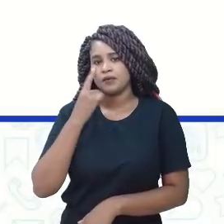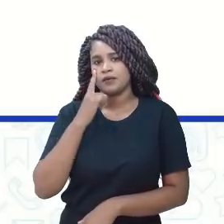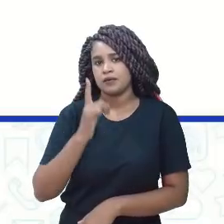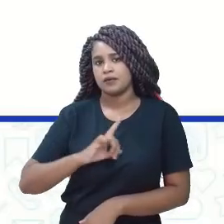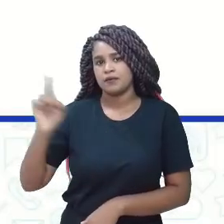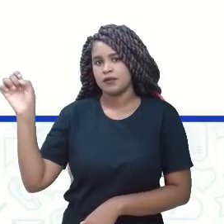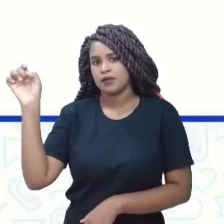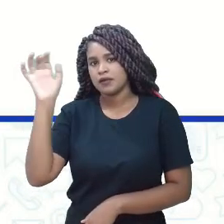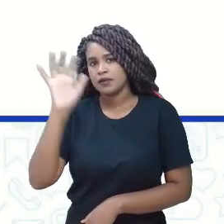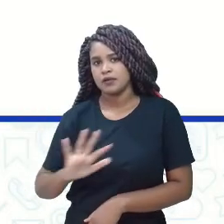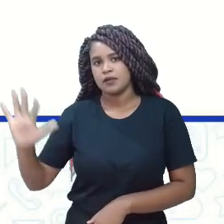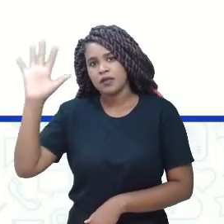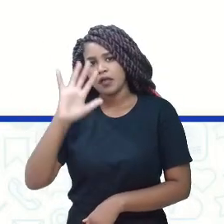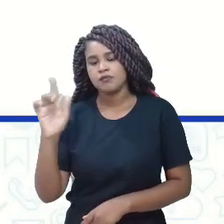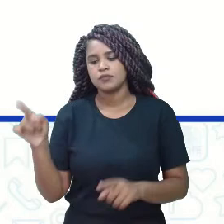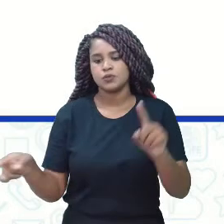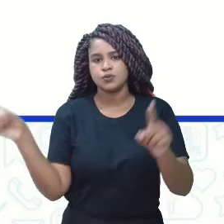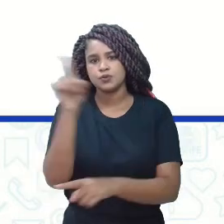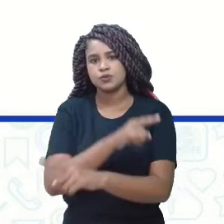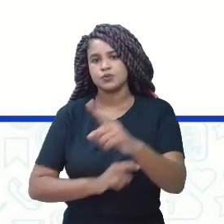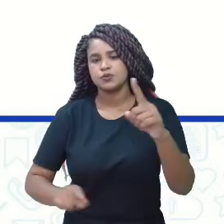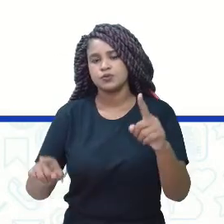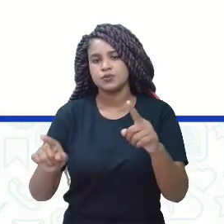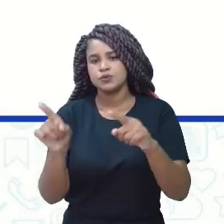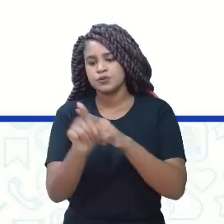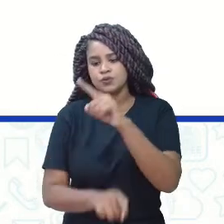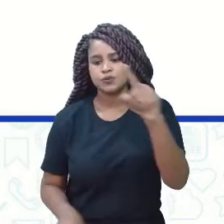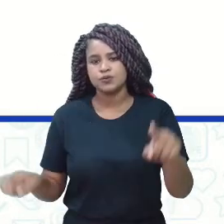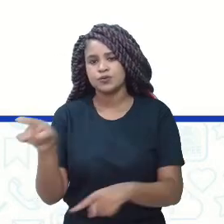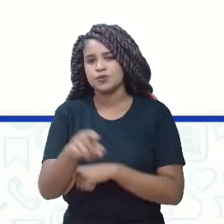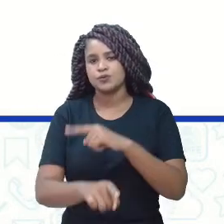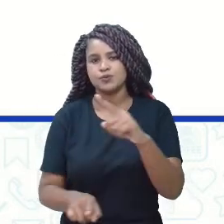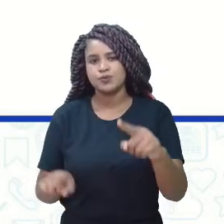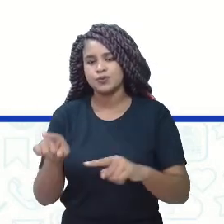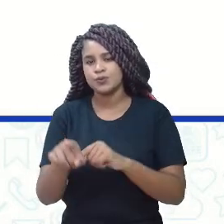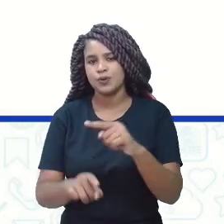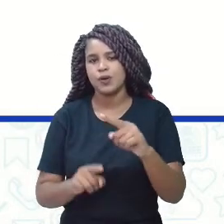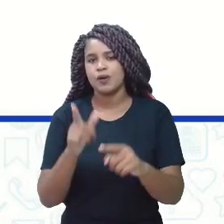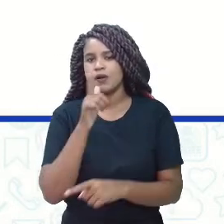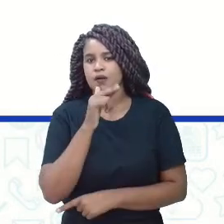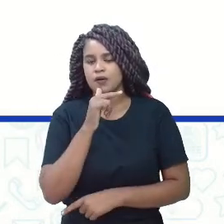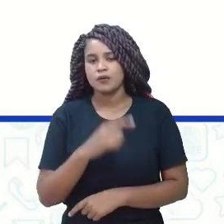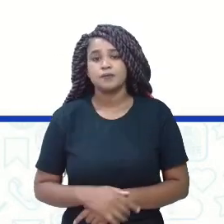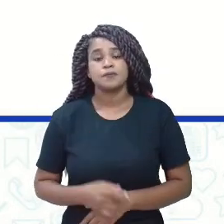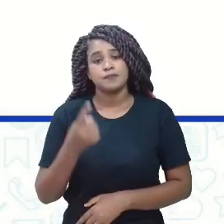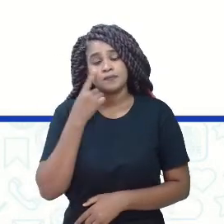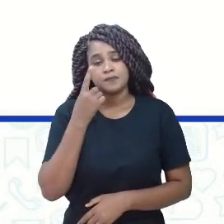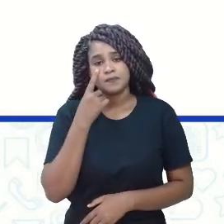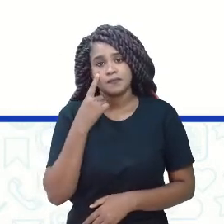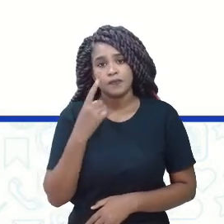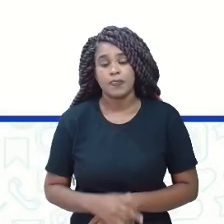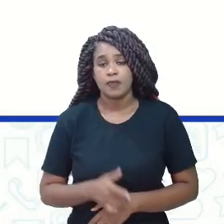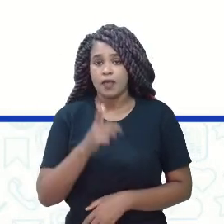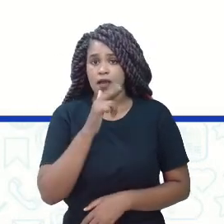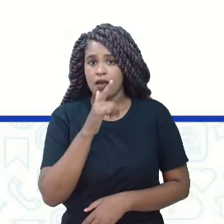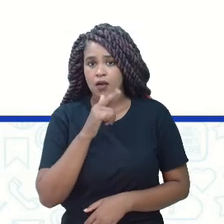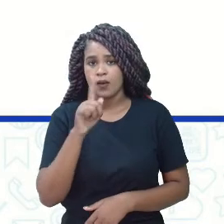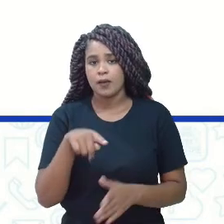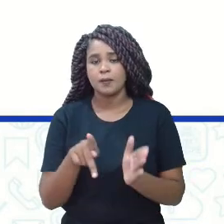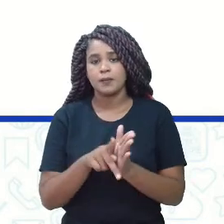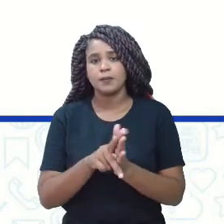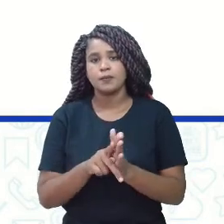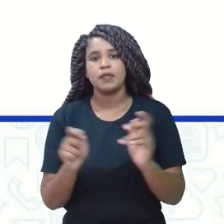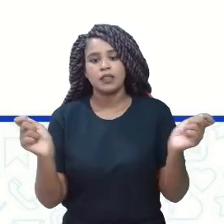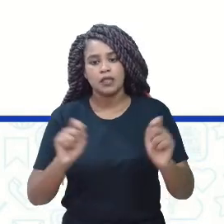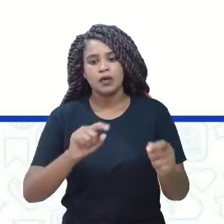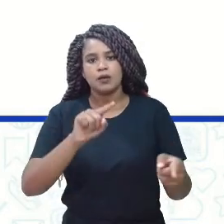entender o ciclo da água. Então a gente sabe, né, que nós temos a água como recurso renovável, e aí para ela